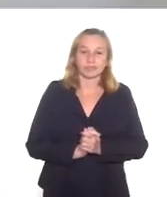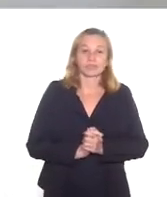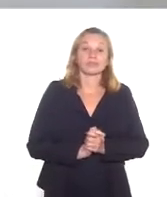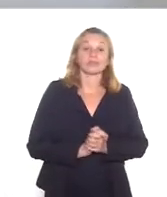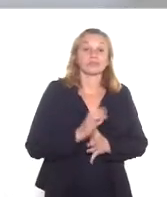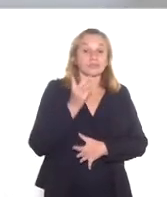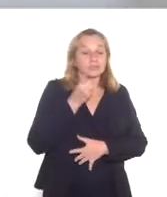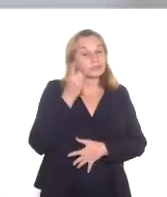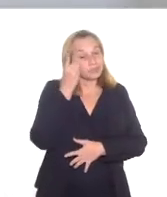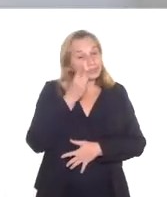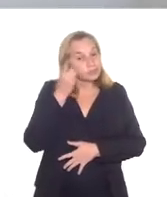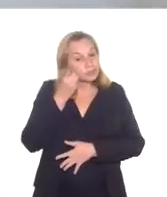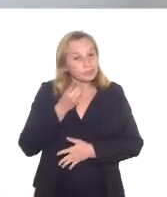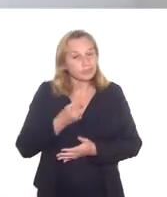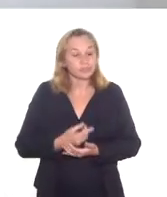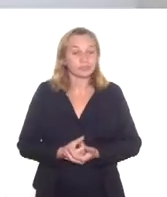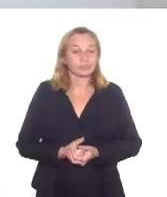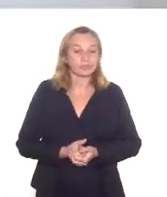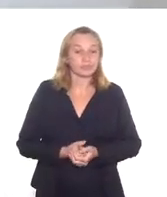o deputado